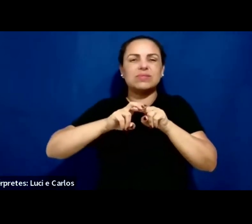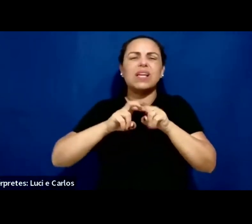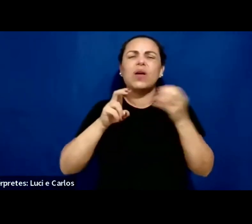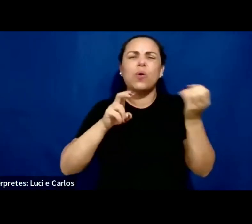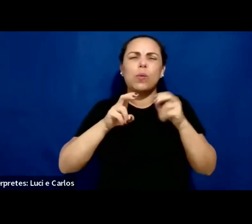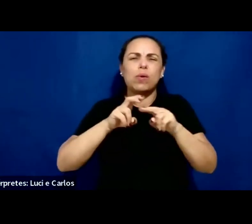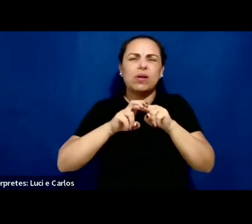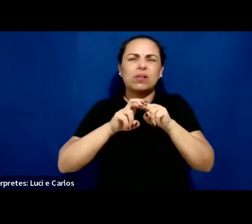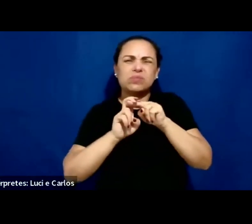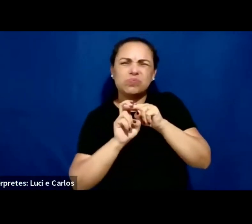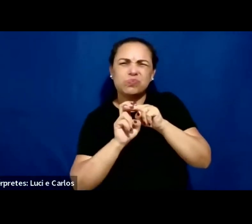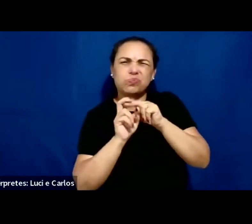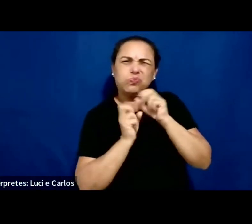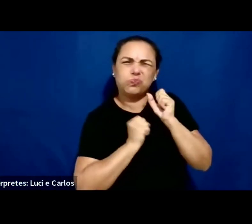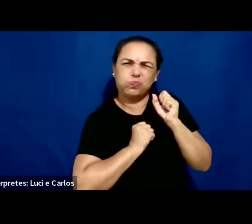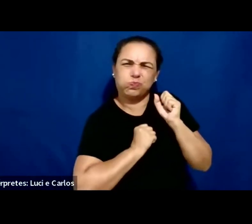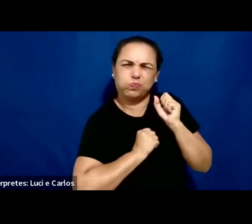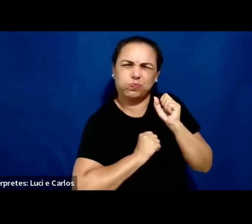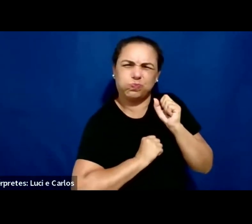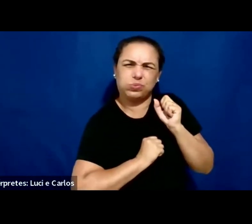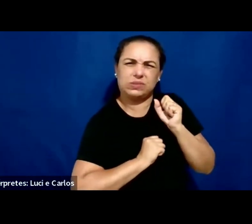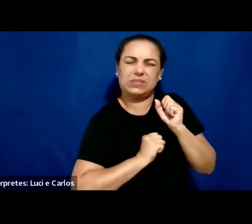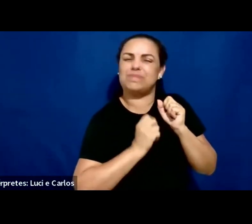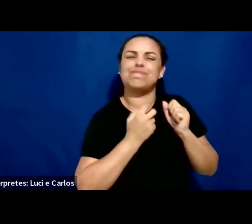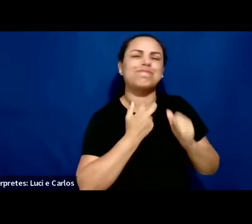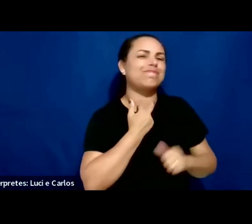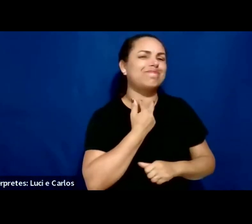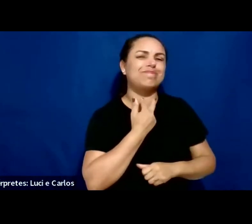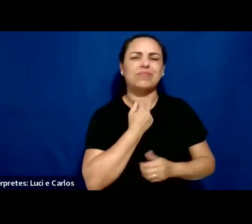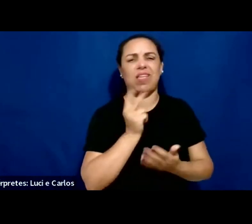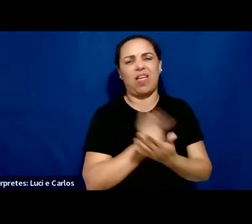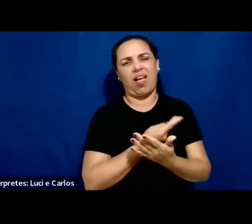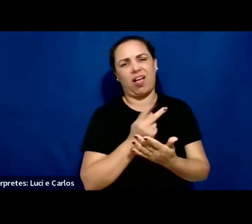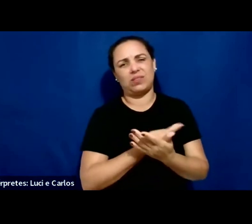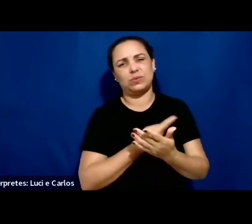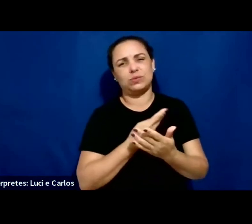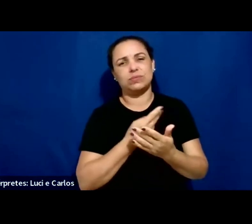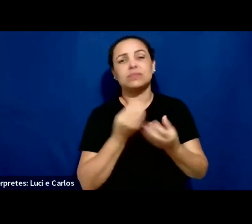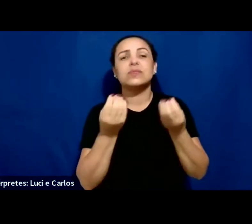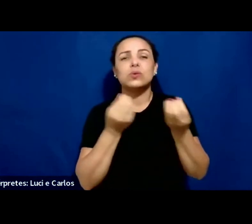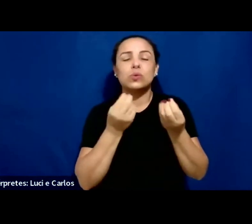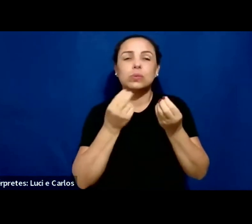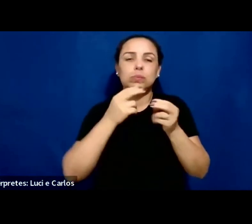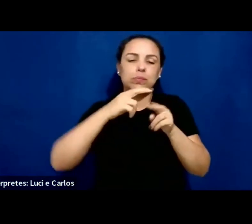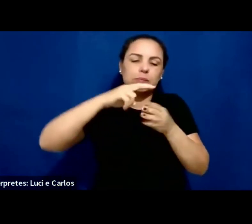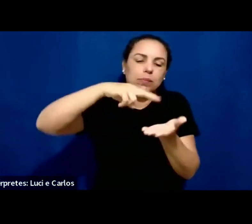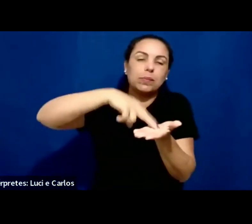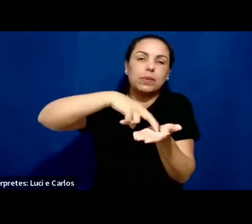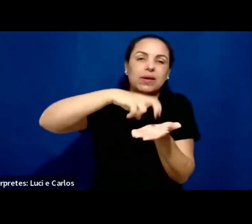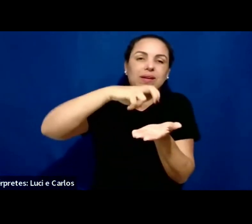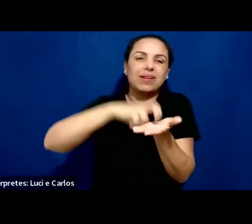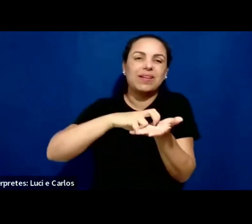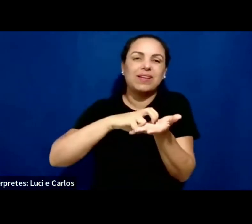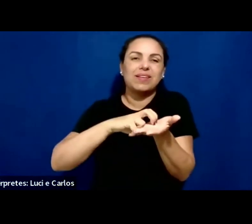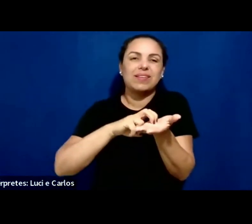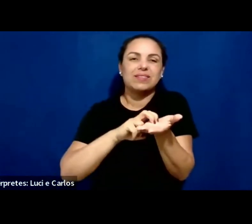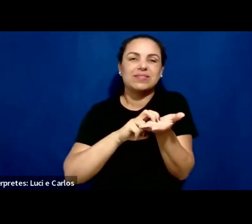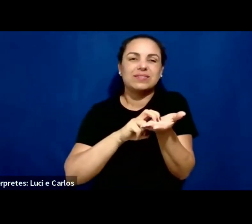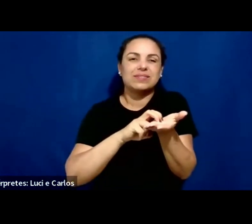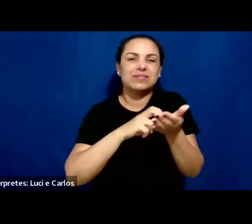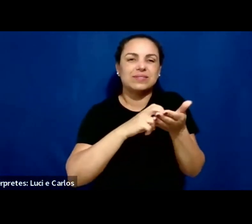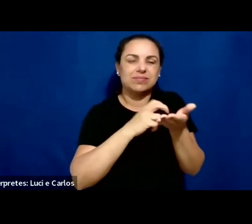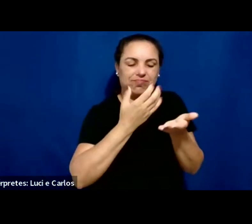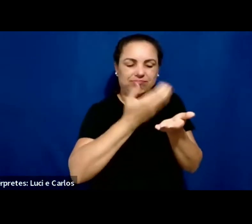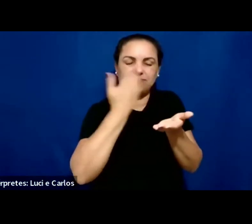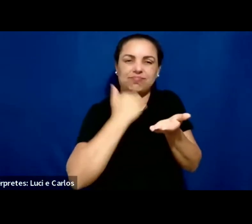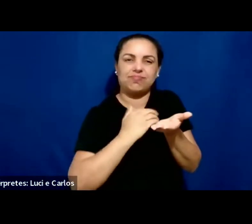para defecar sentado causa traumatismo interno e externo ao seu intestino. Então,